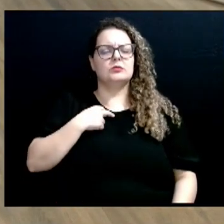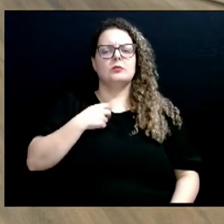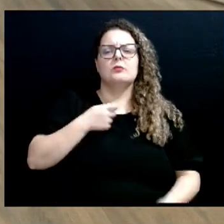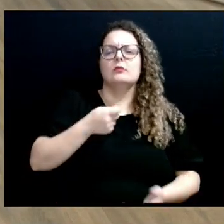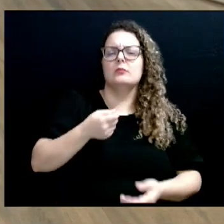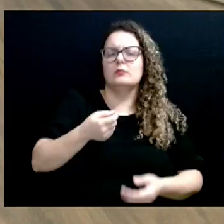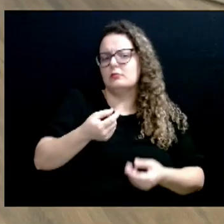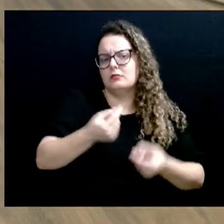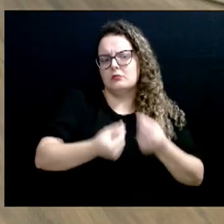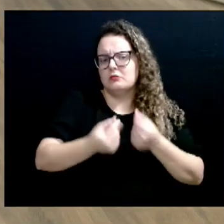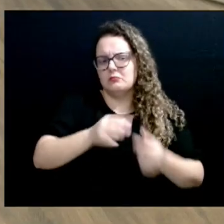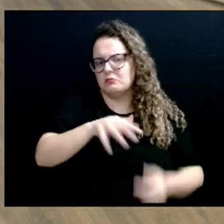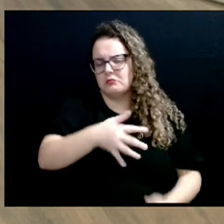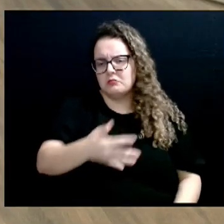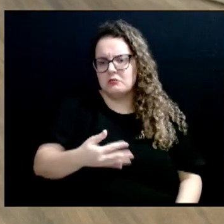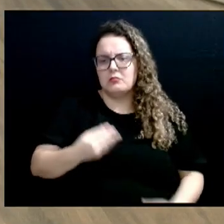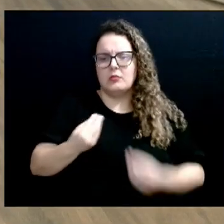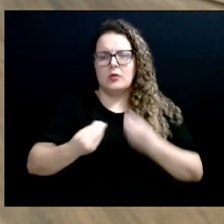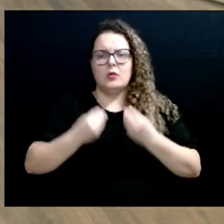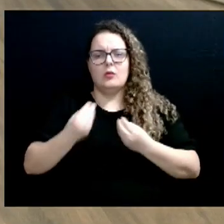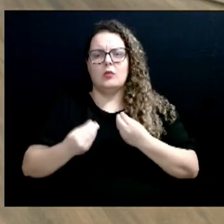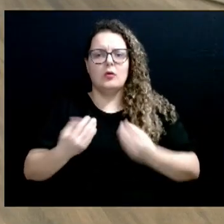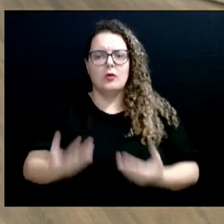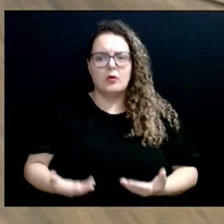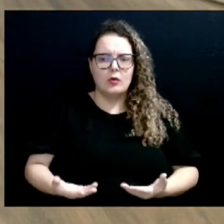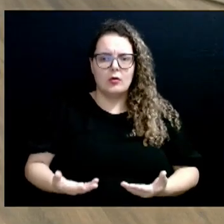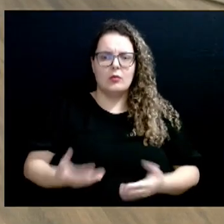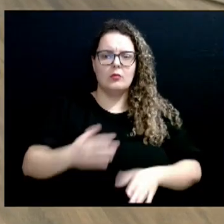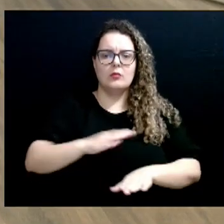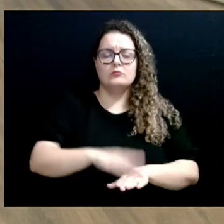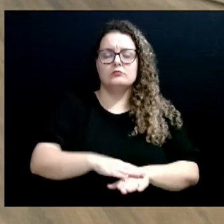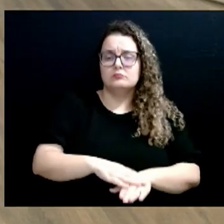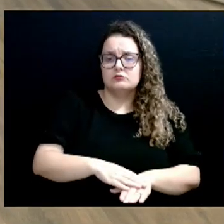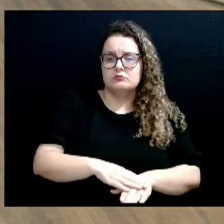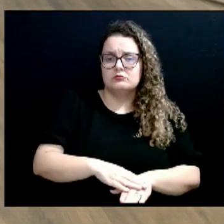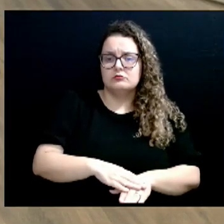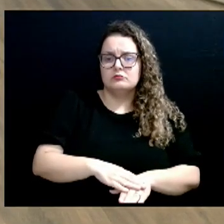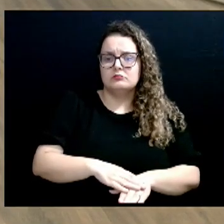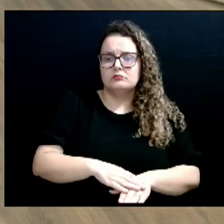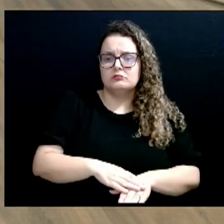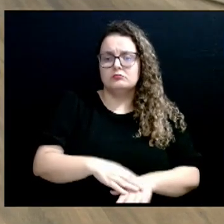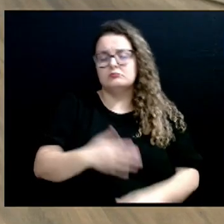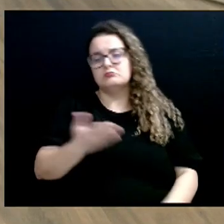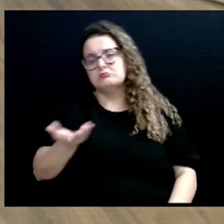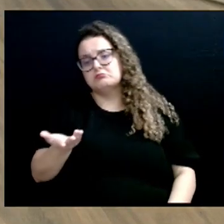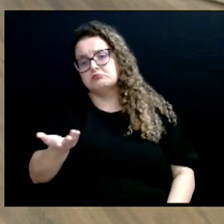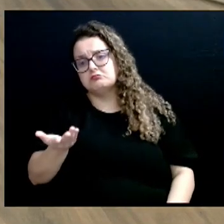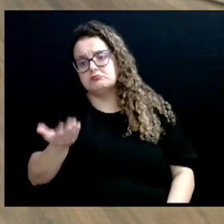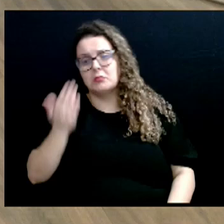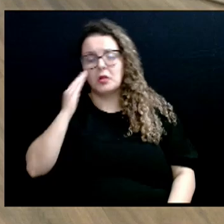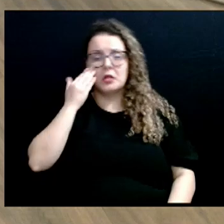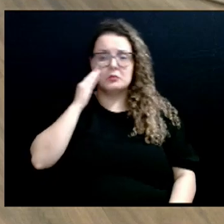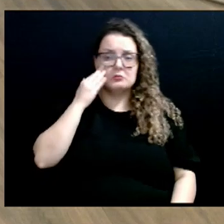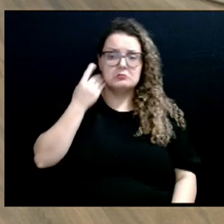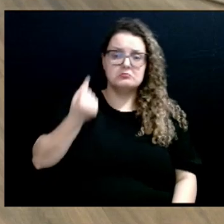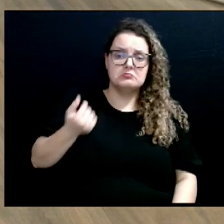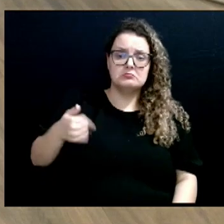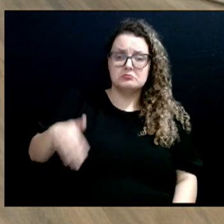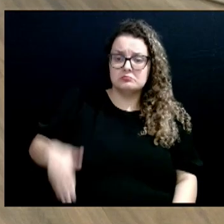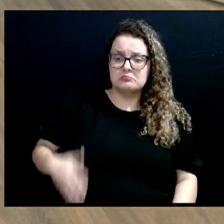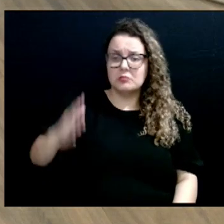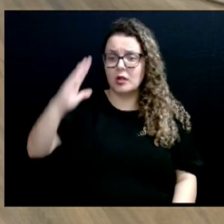isso tem funcionado? Porque eu até entendo, vai melhorar para o bolso do brasileiro. Mas o bolso do